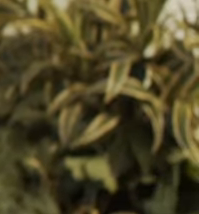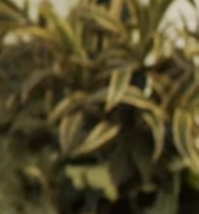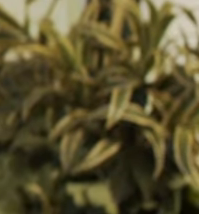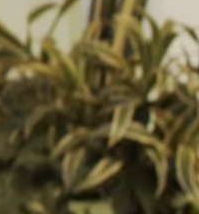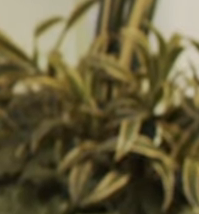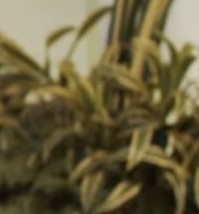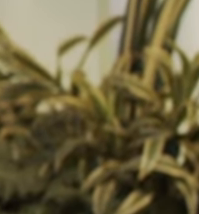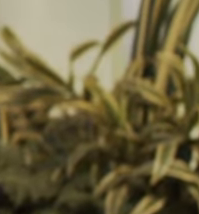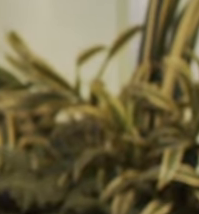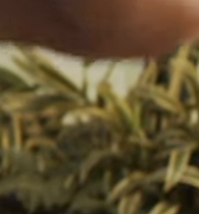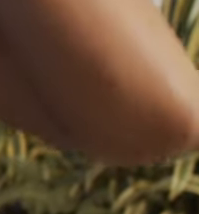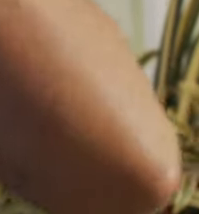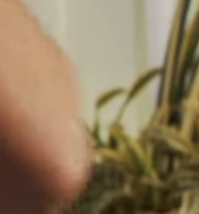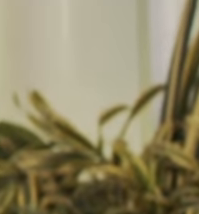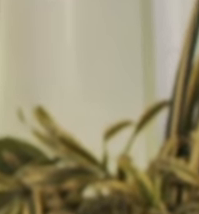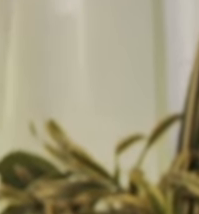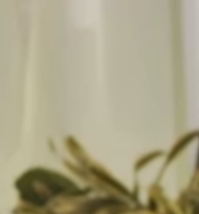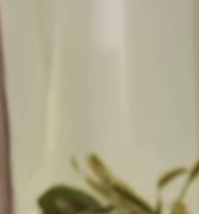toda essa insônia.